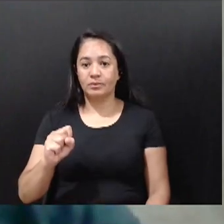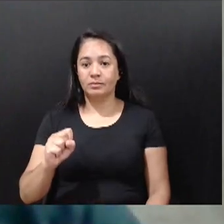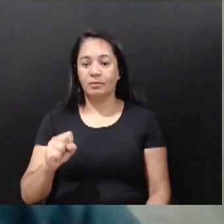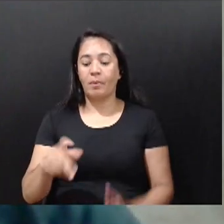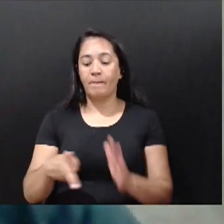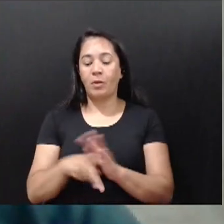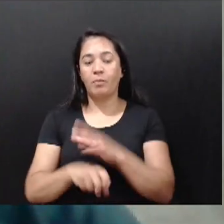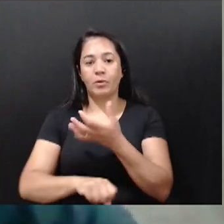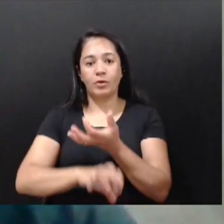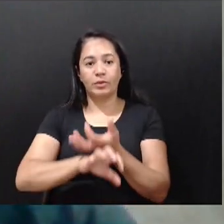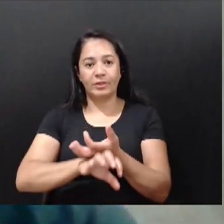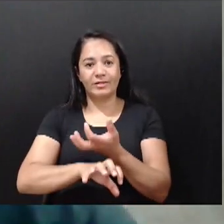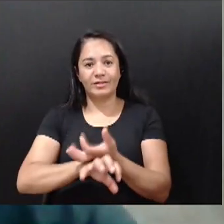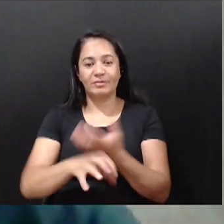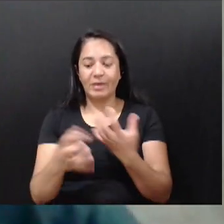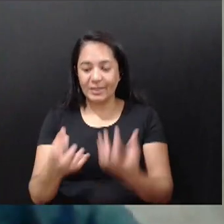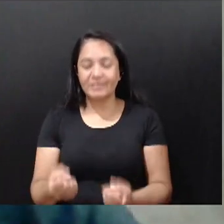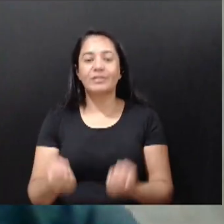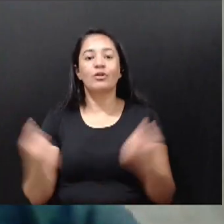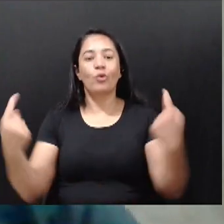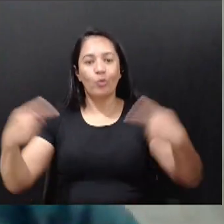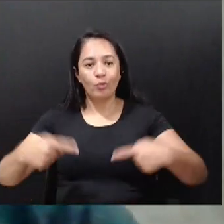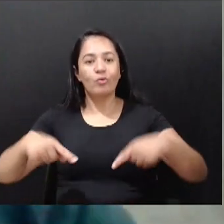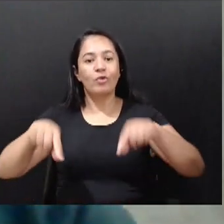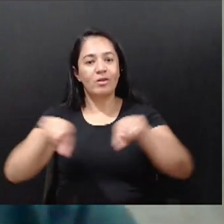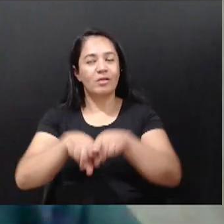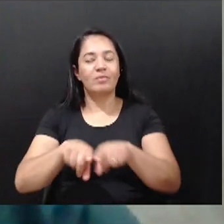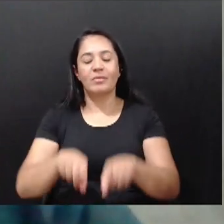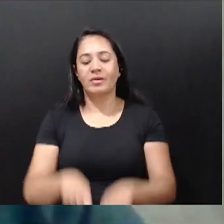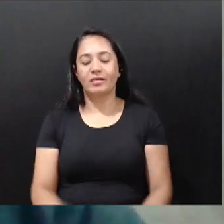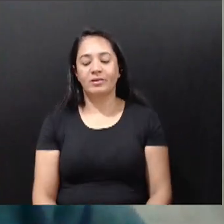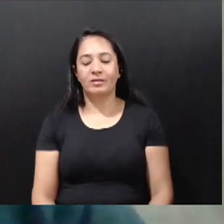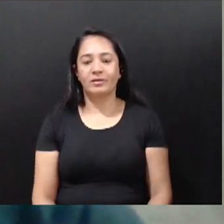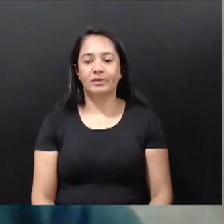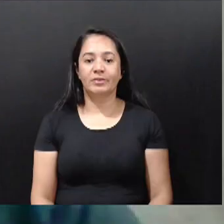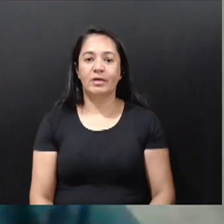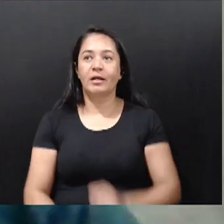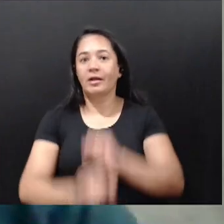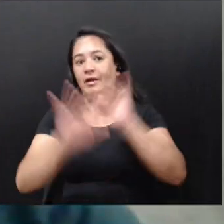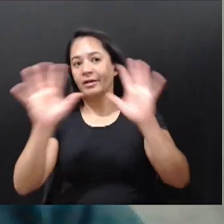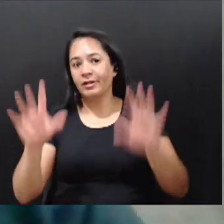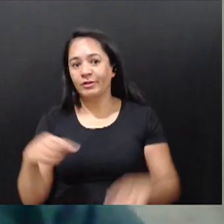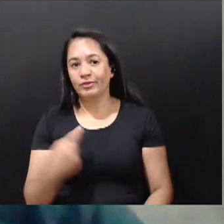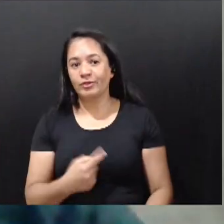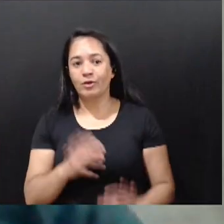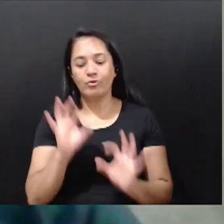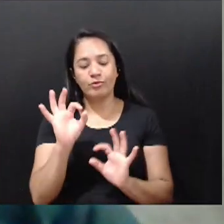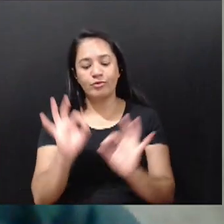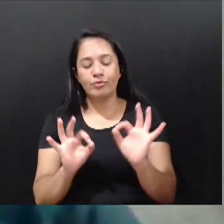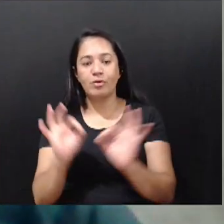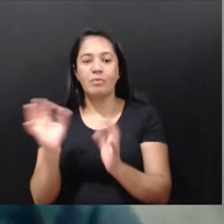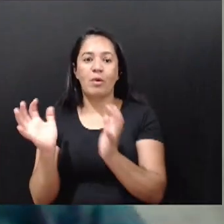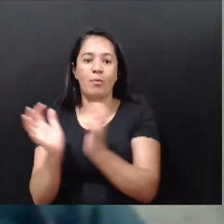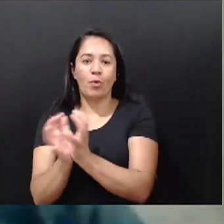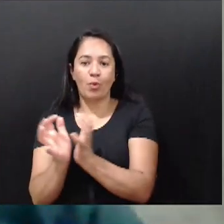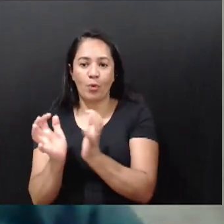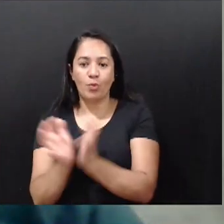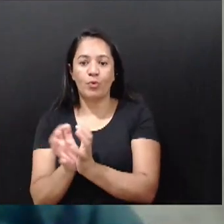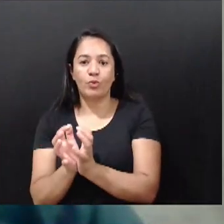topou também o desafio, né? É lógico que para a coisa dar certo, nós montamos uma equipe, né? E o professor Lucas,